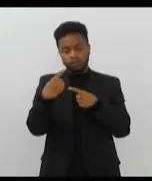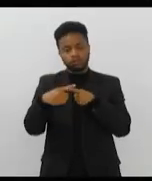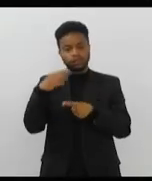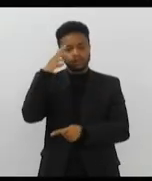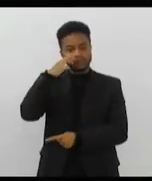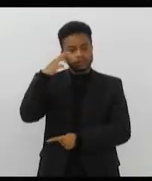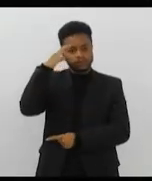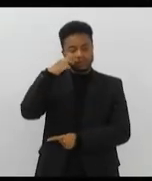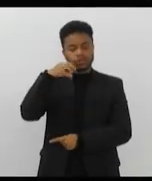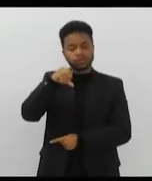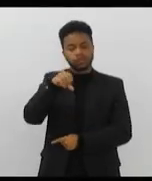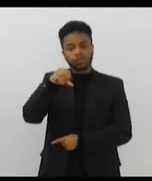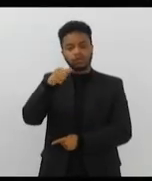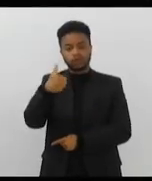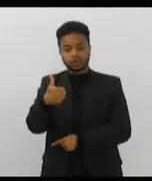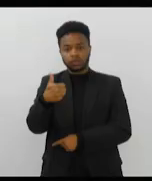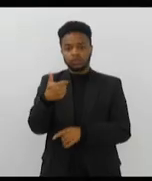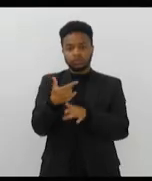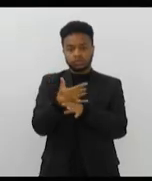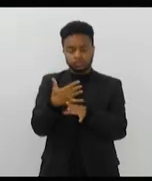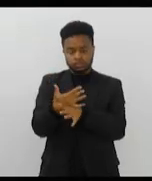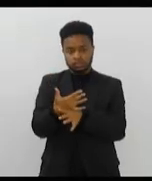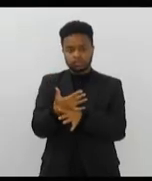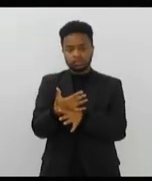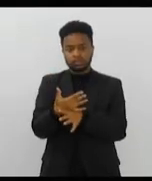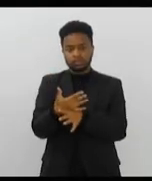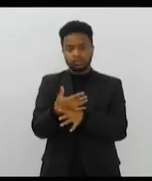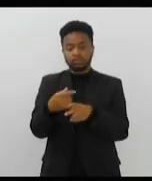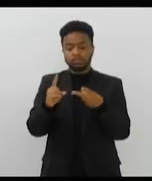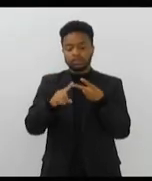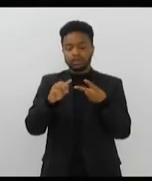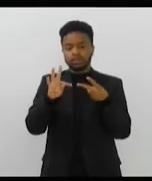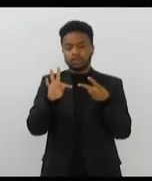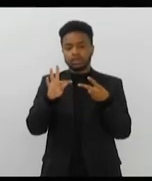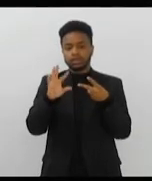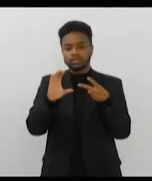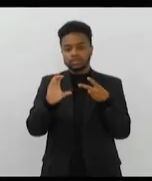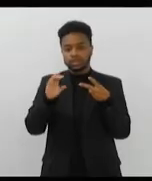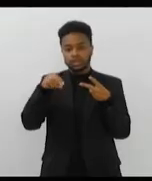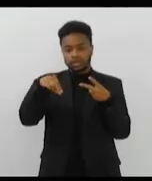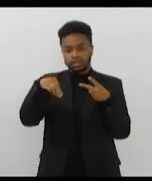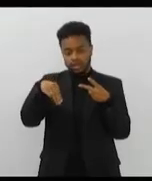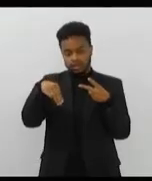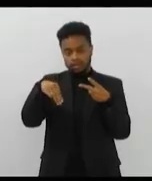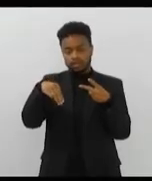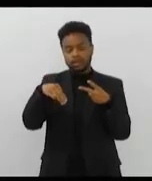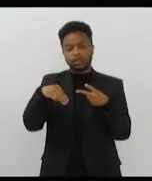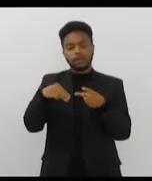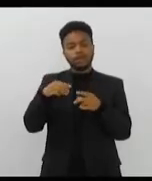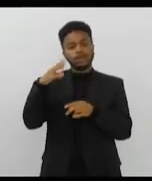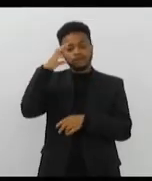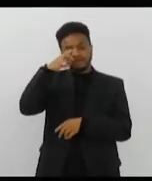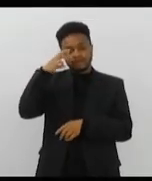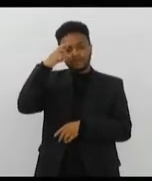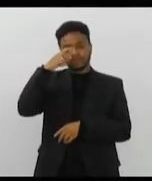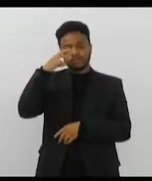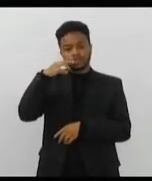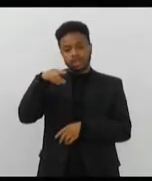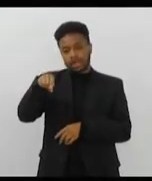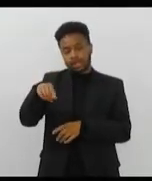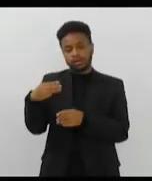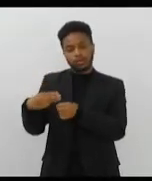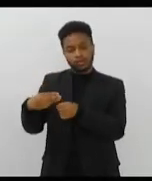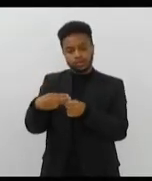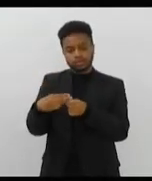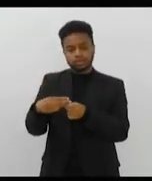fiscaliza 91 municípios, e o TCM, Tribunal de Contas de Município, que fiscaliza o